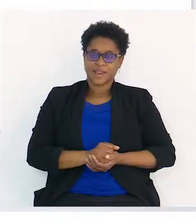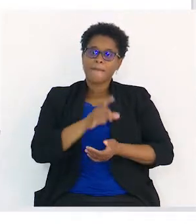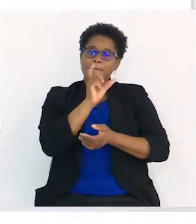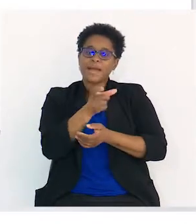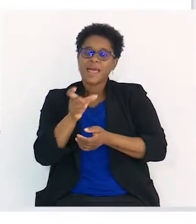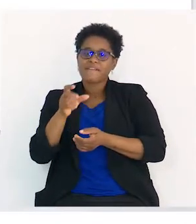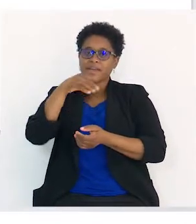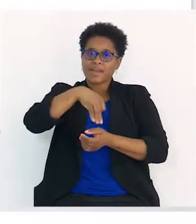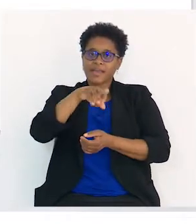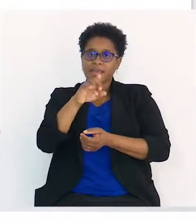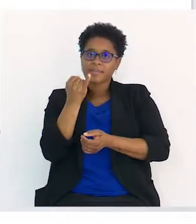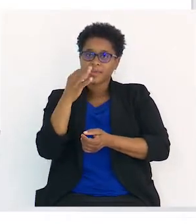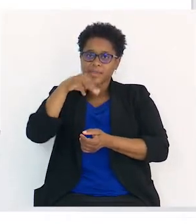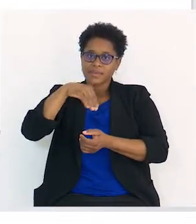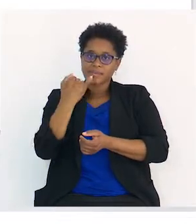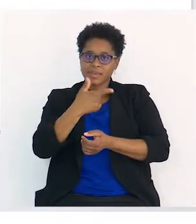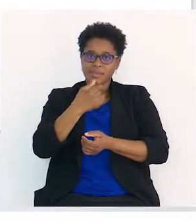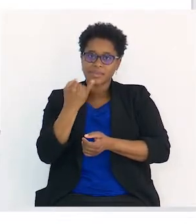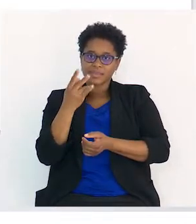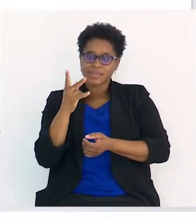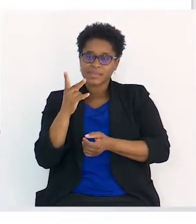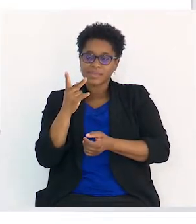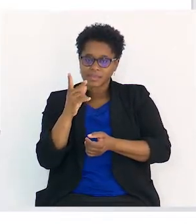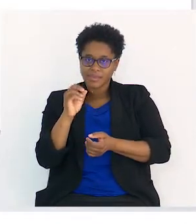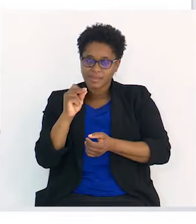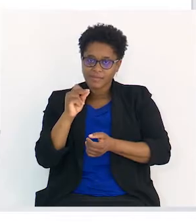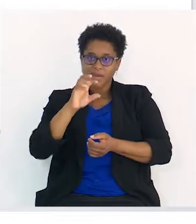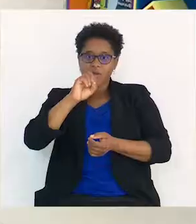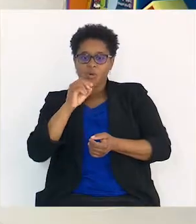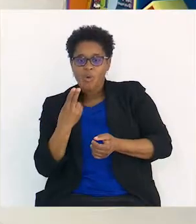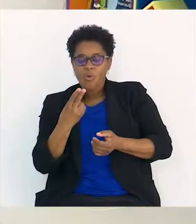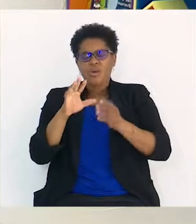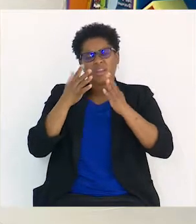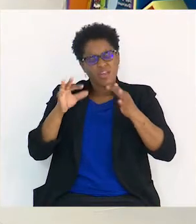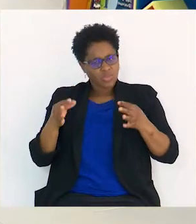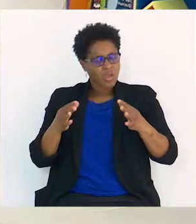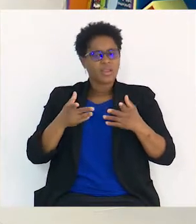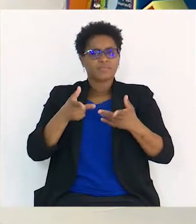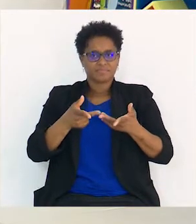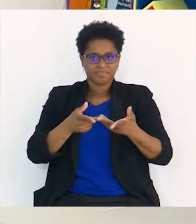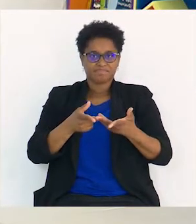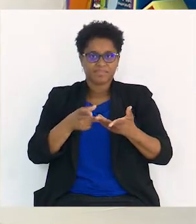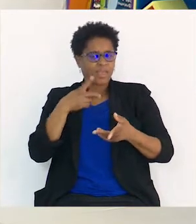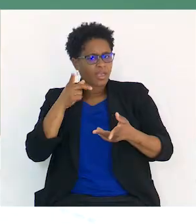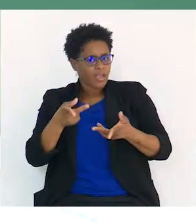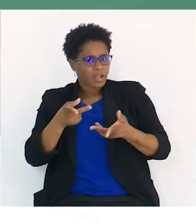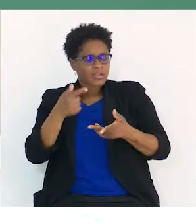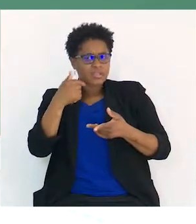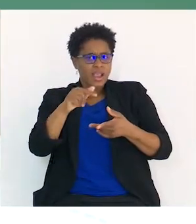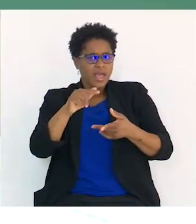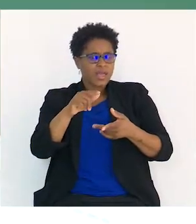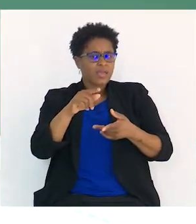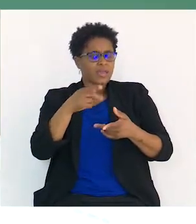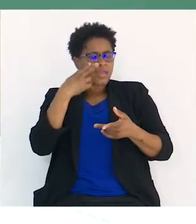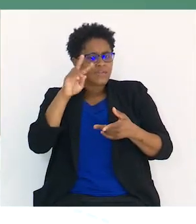Palavra primitiva ou natural. É aquela, tens lá a definição, considerada primeira. Então,